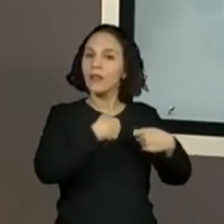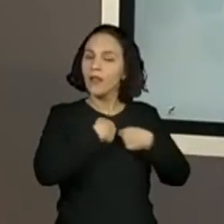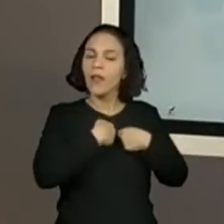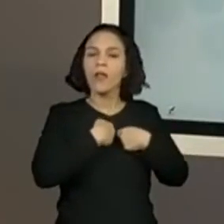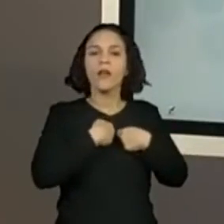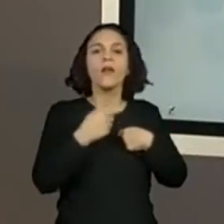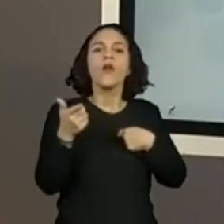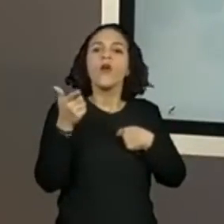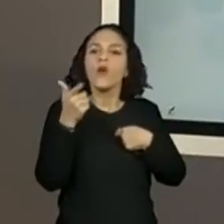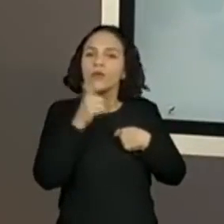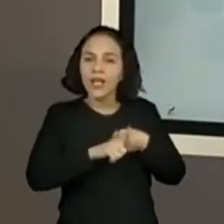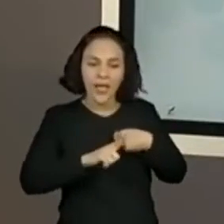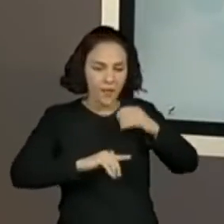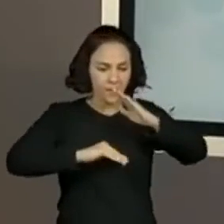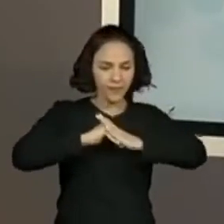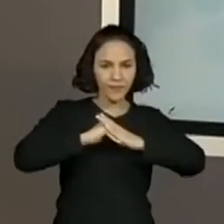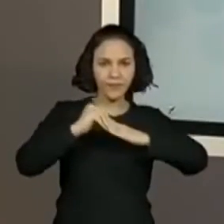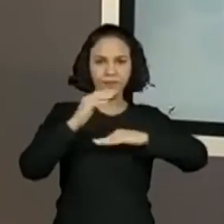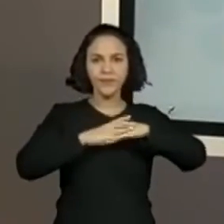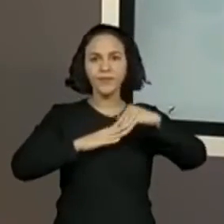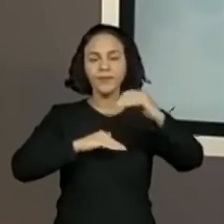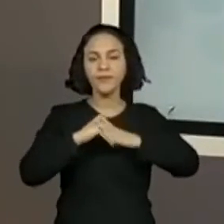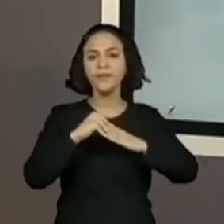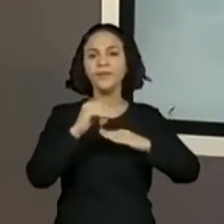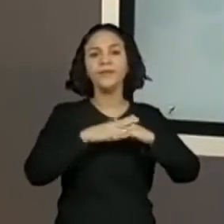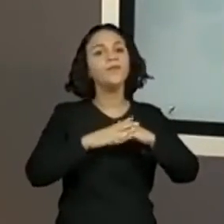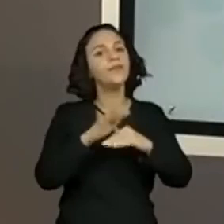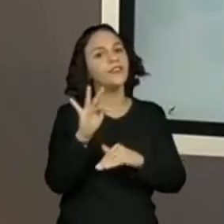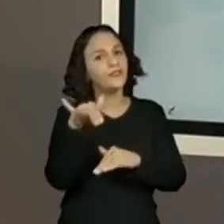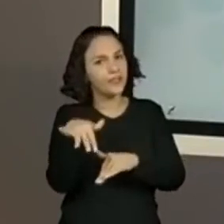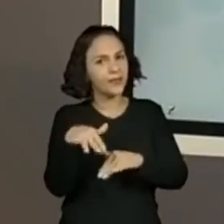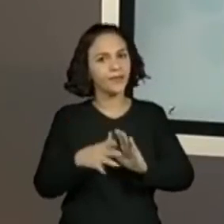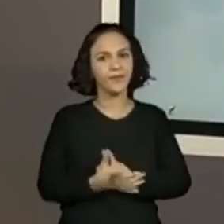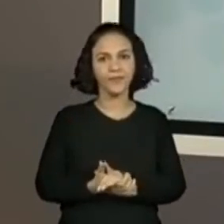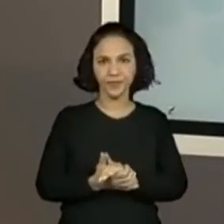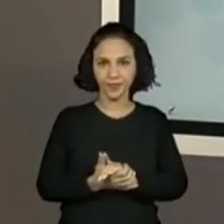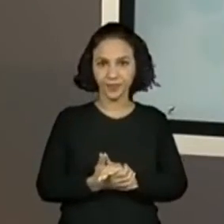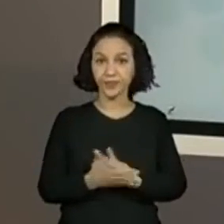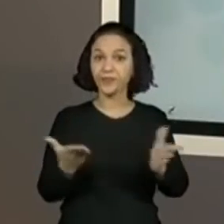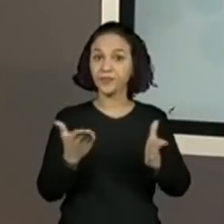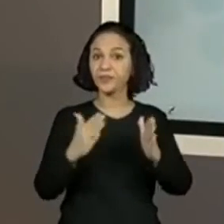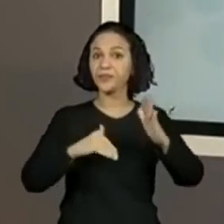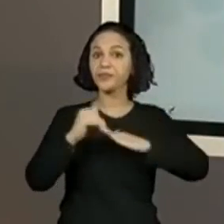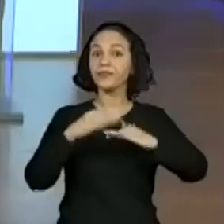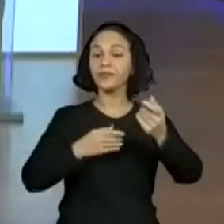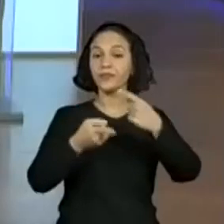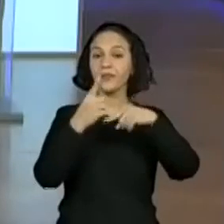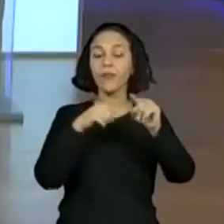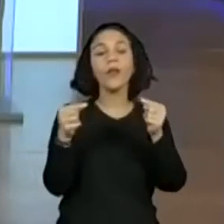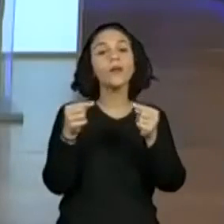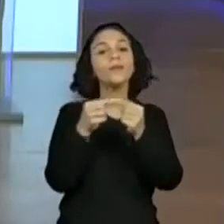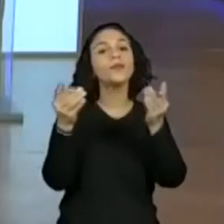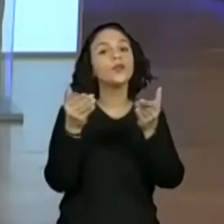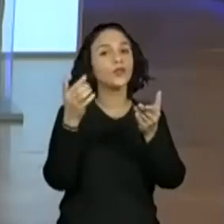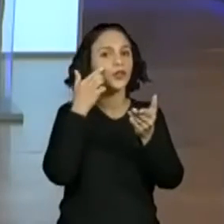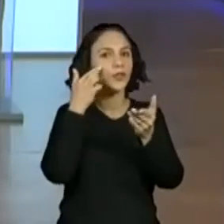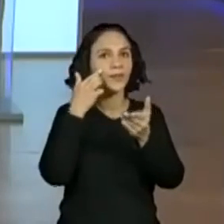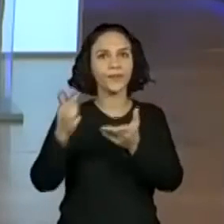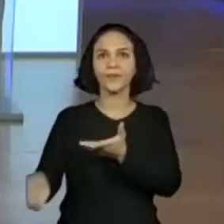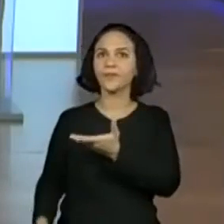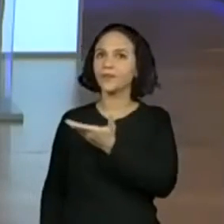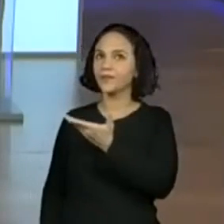gente construir hoje o nosso final. Mas antes, vamos para a habilidade do dia? Professores, olha lá.